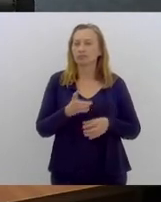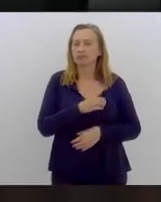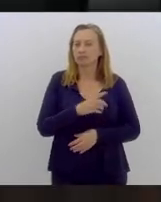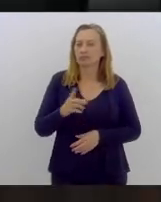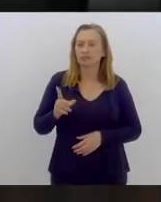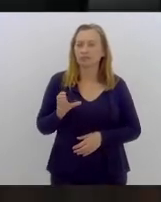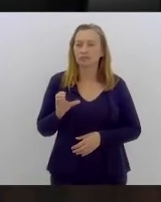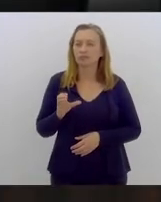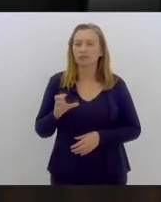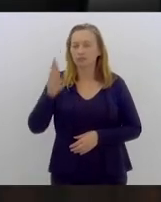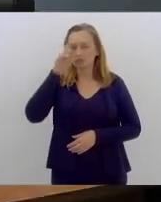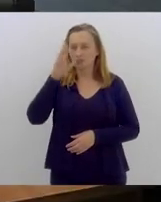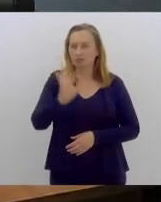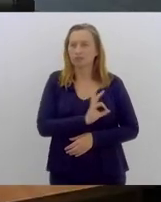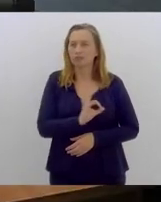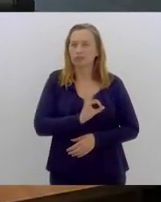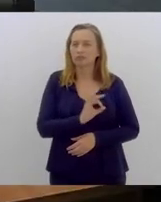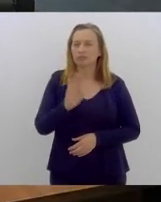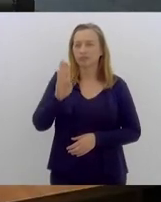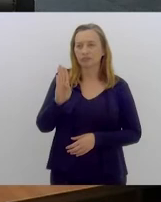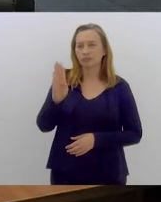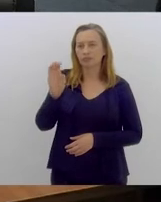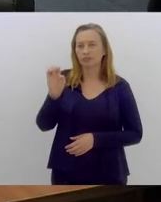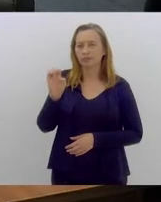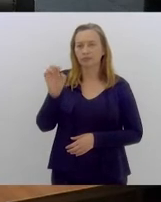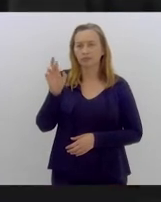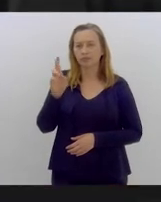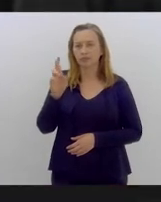subtenente Bernardo.